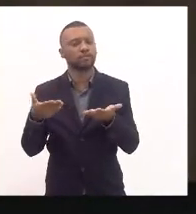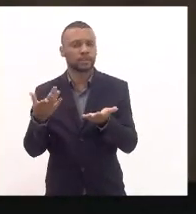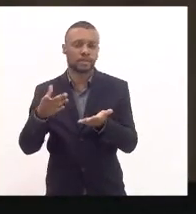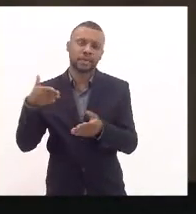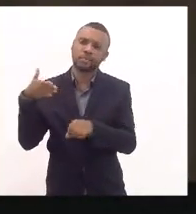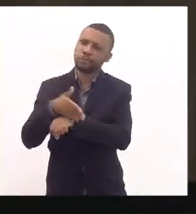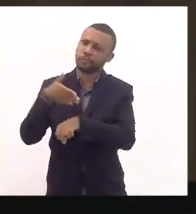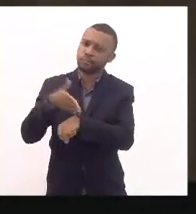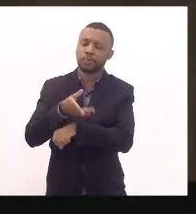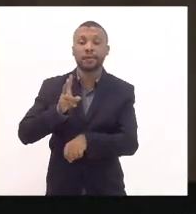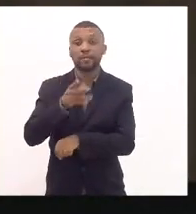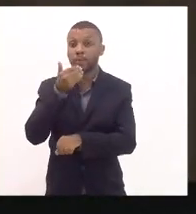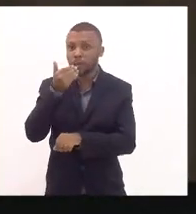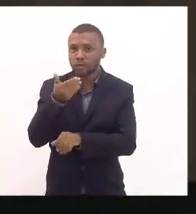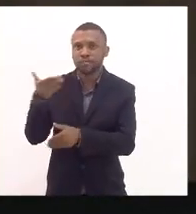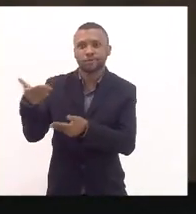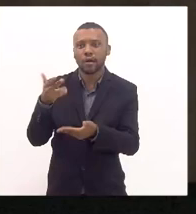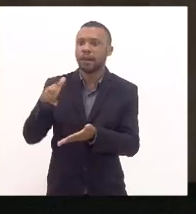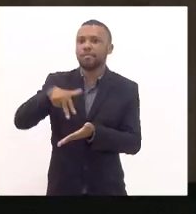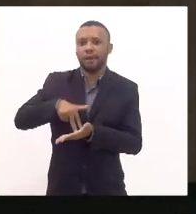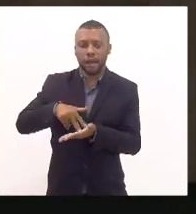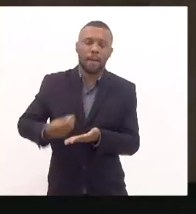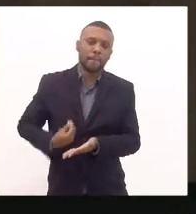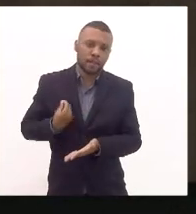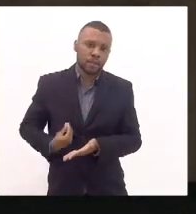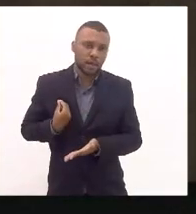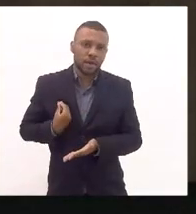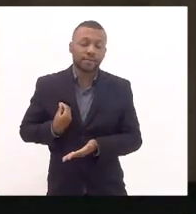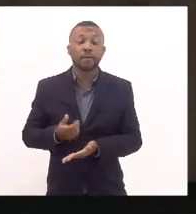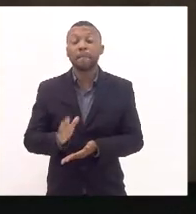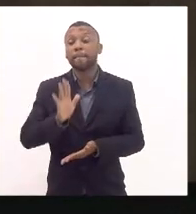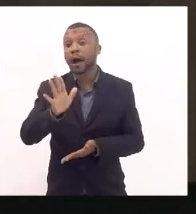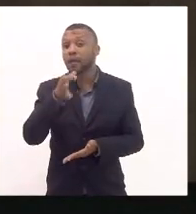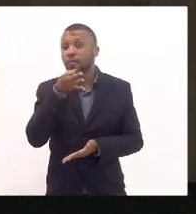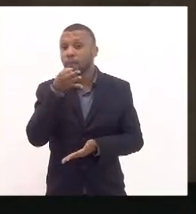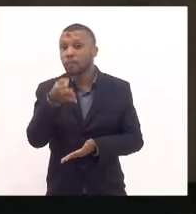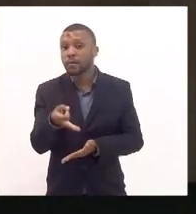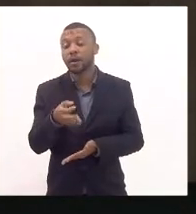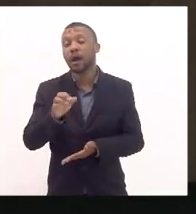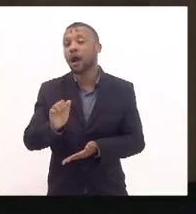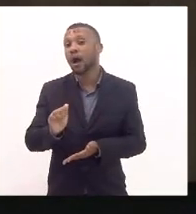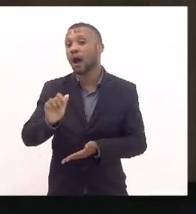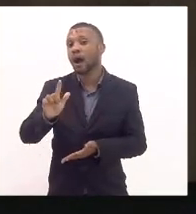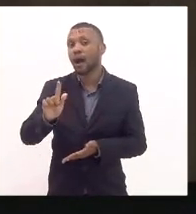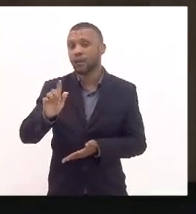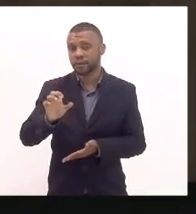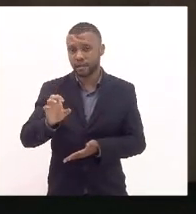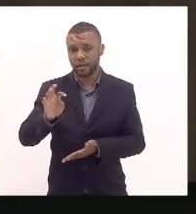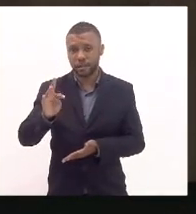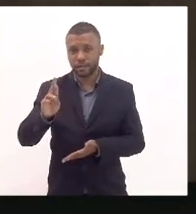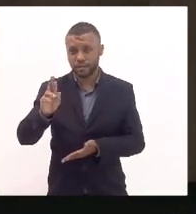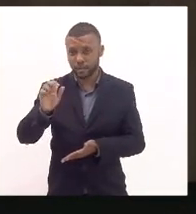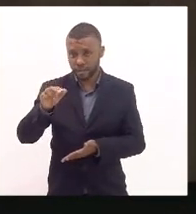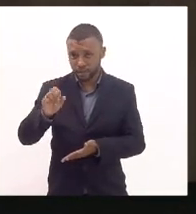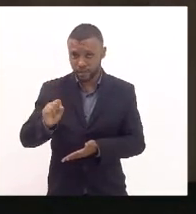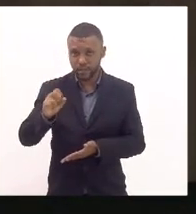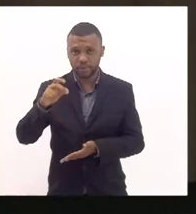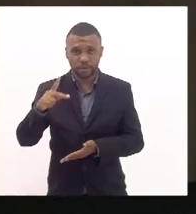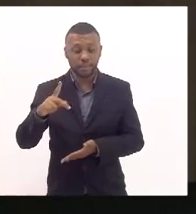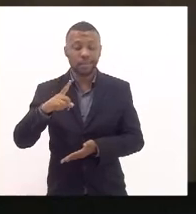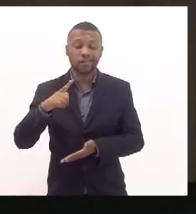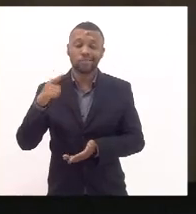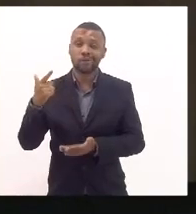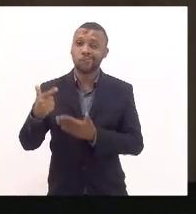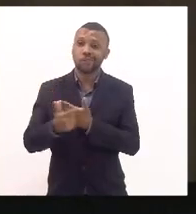presente sempre que necessário entretanto Na minha opinião é transp compra um papel ele está